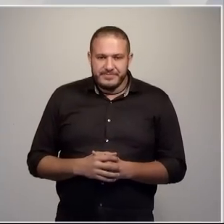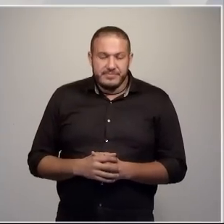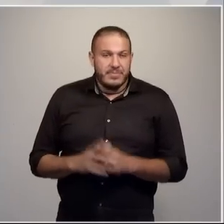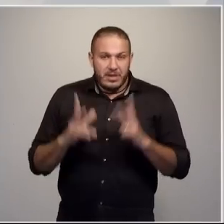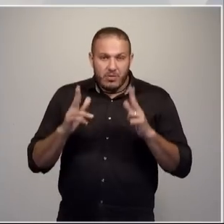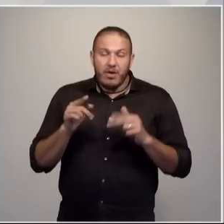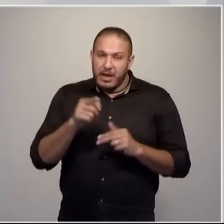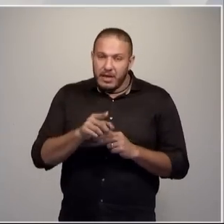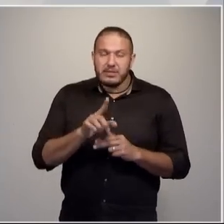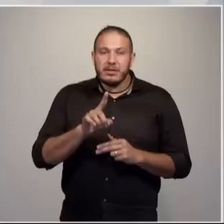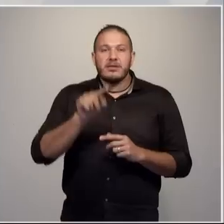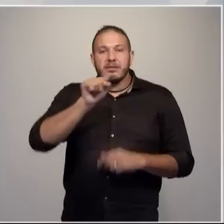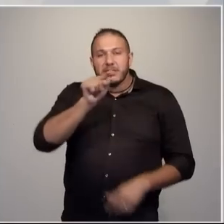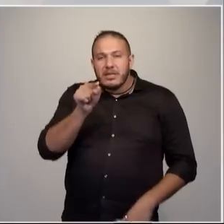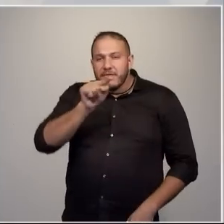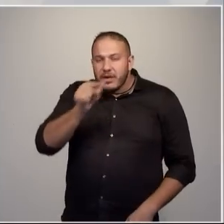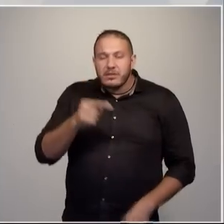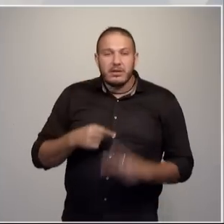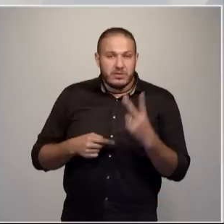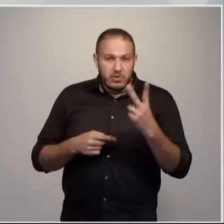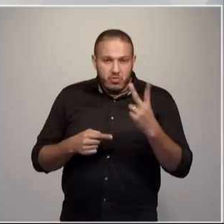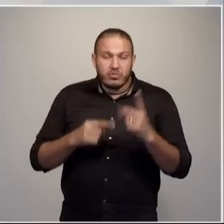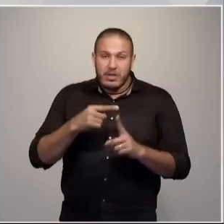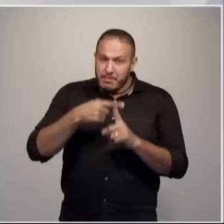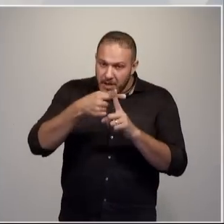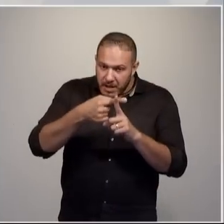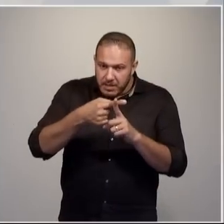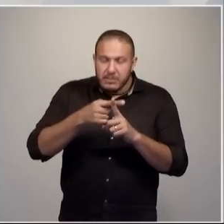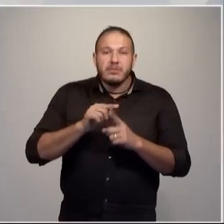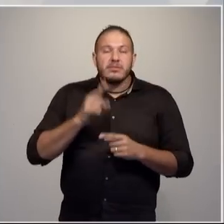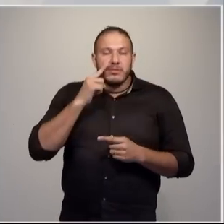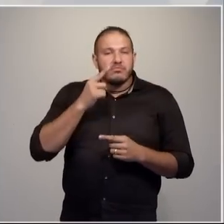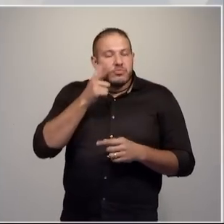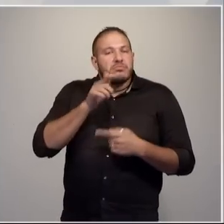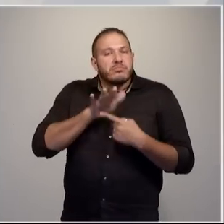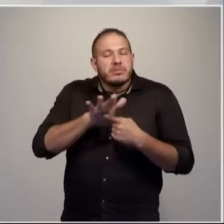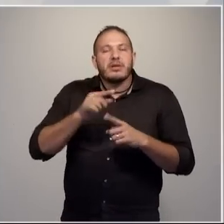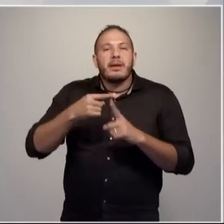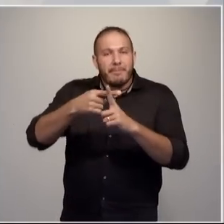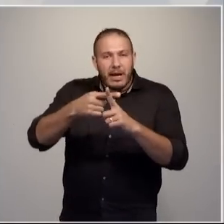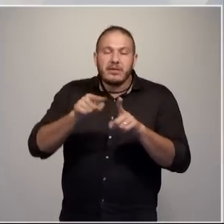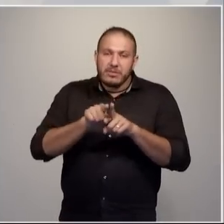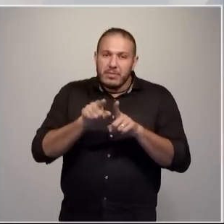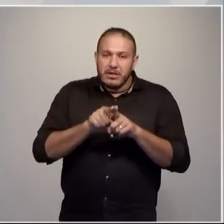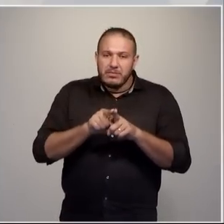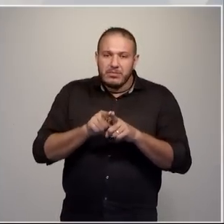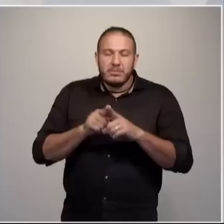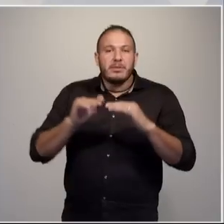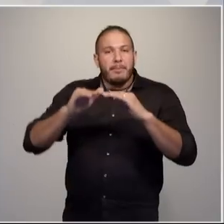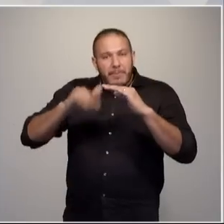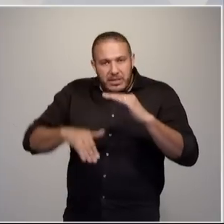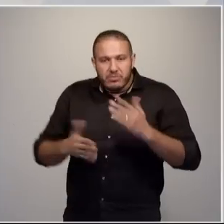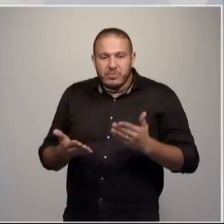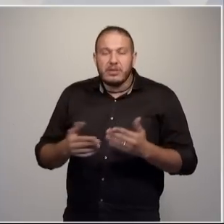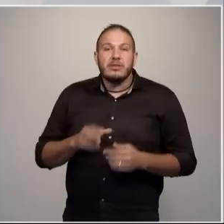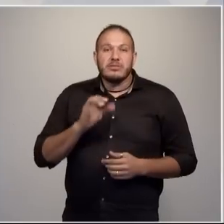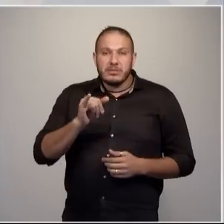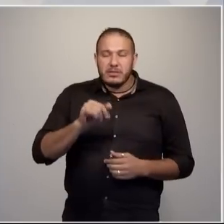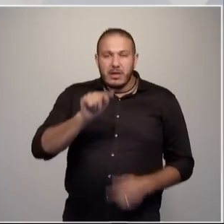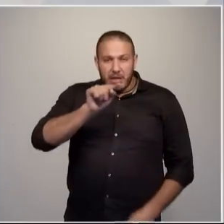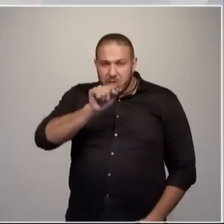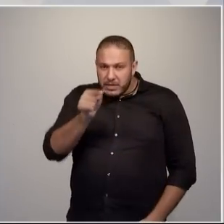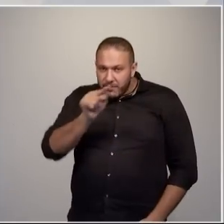essa derivada segunda é mais e esse determinante com 4 termos é mais, o ponto é de mínimo. Se a derivada segunda